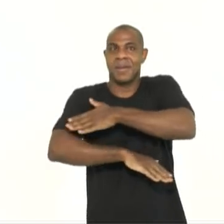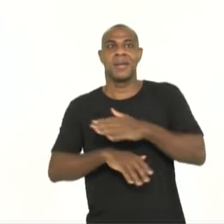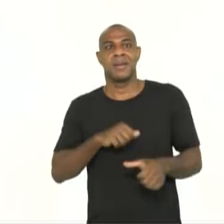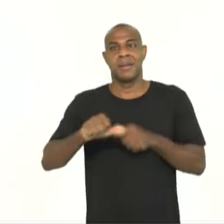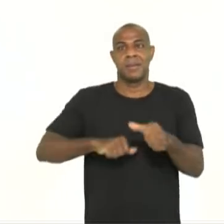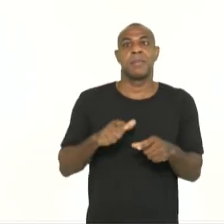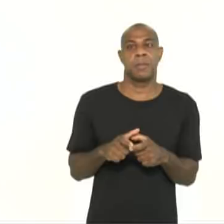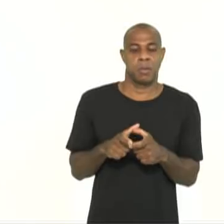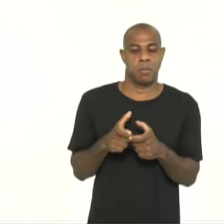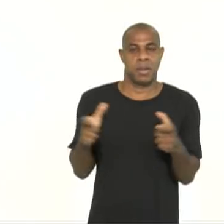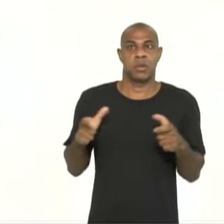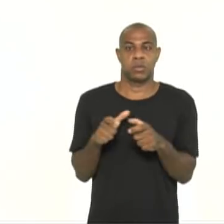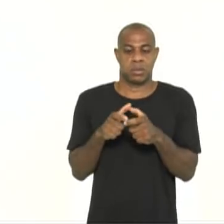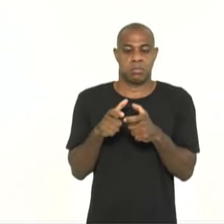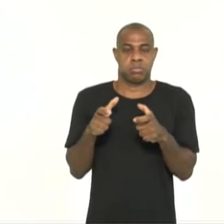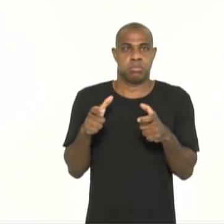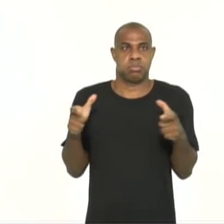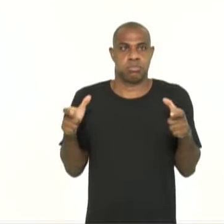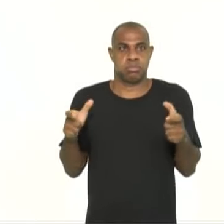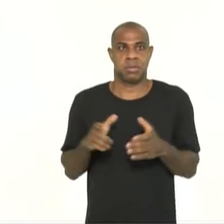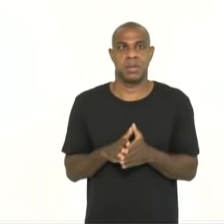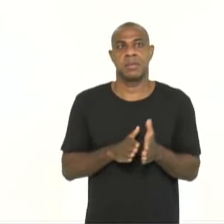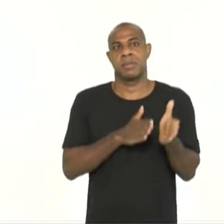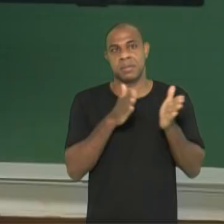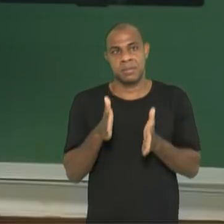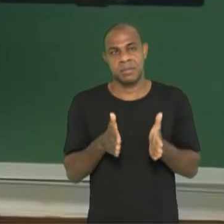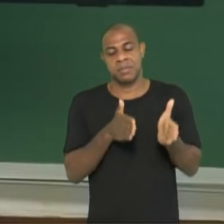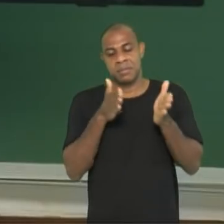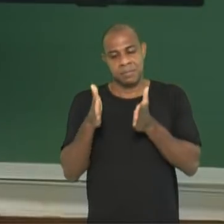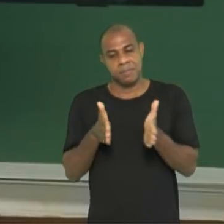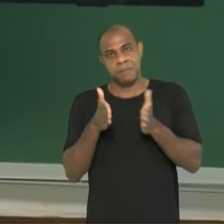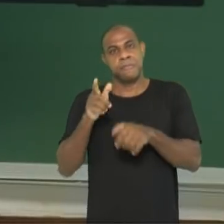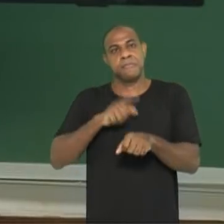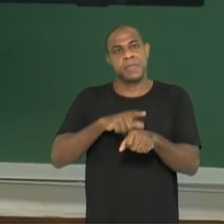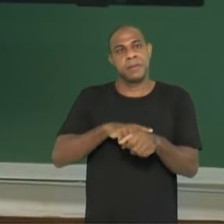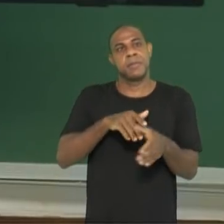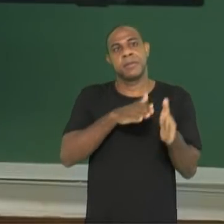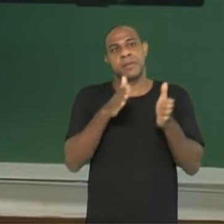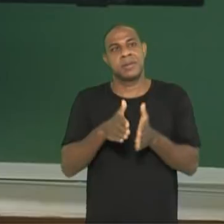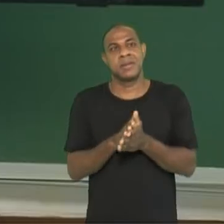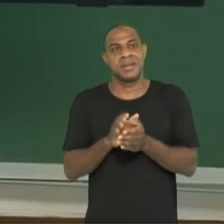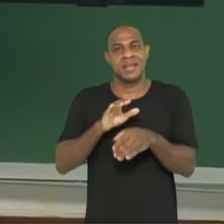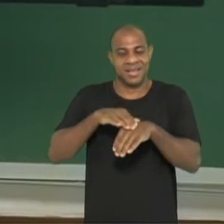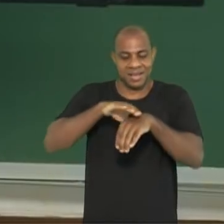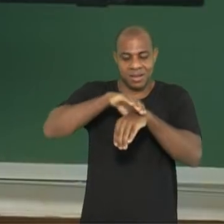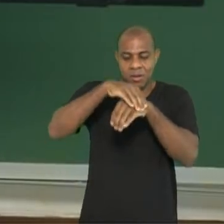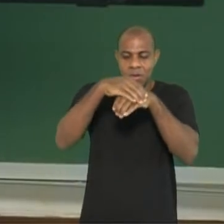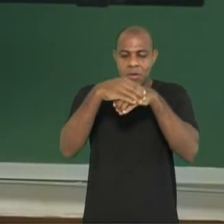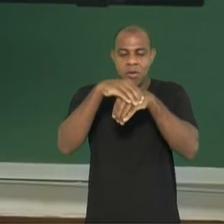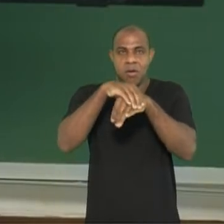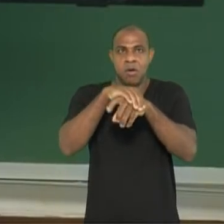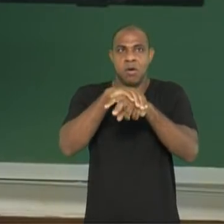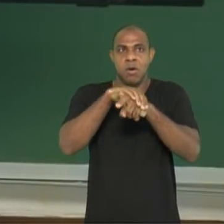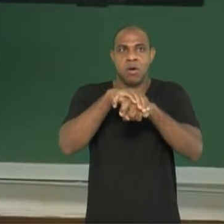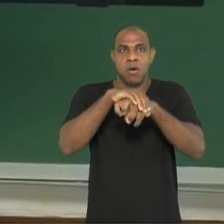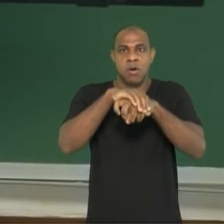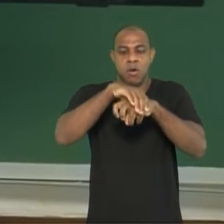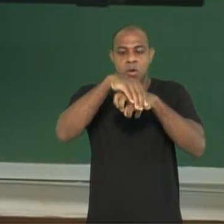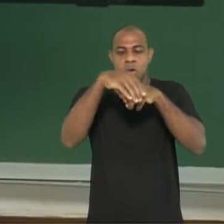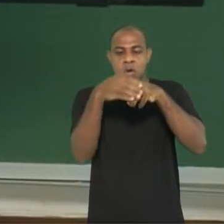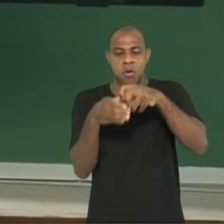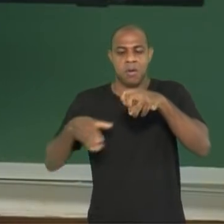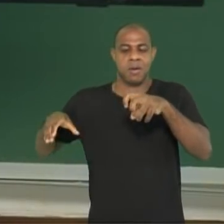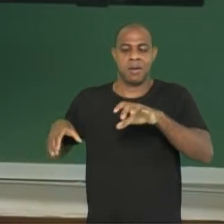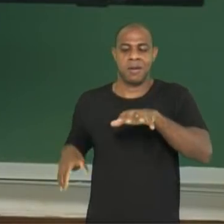poder aumentar o tamanho dele de tempos em tempos. E aí, essa casca de fora, que é o esqueleto, ele não usa mais. Quando